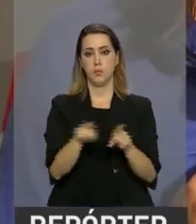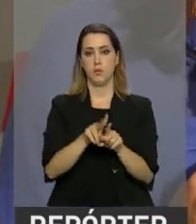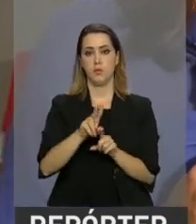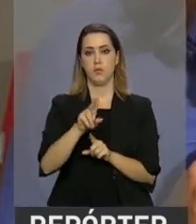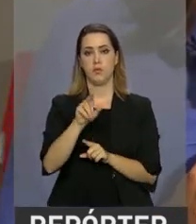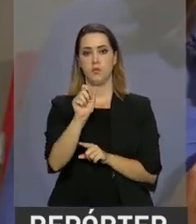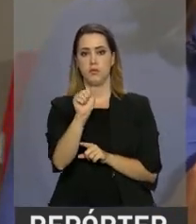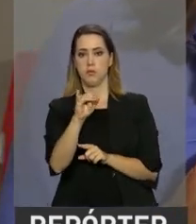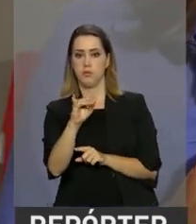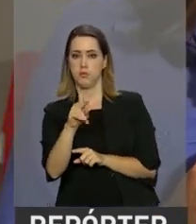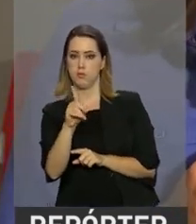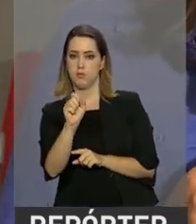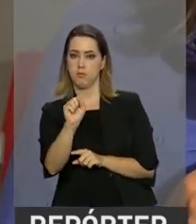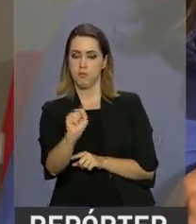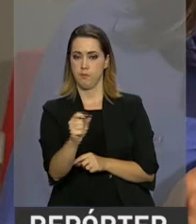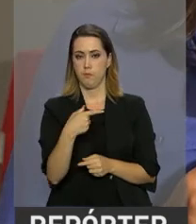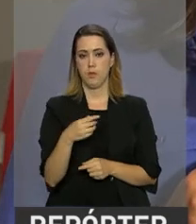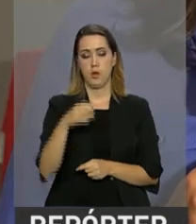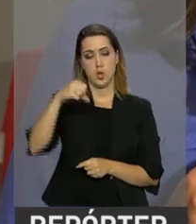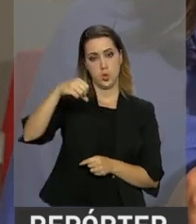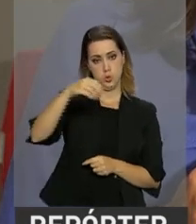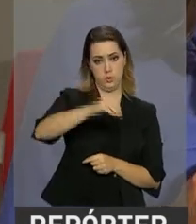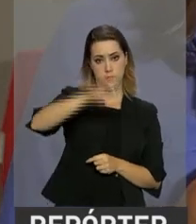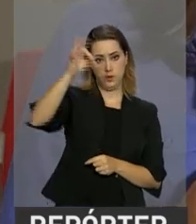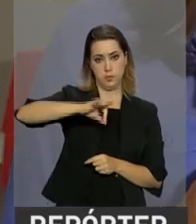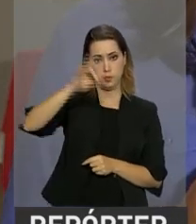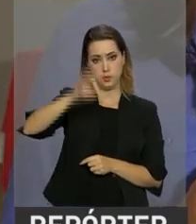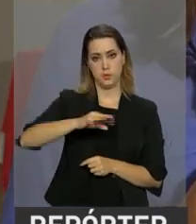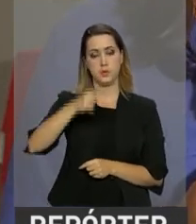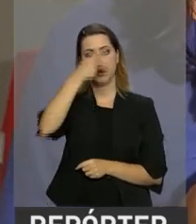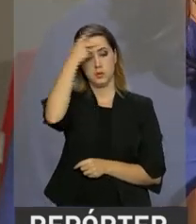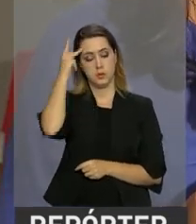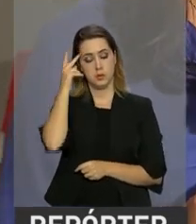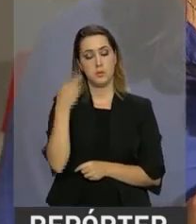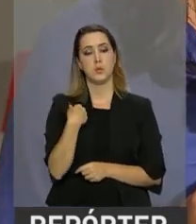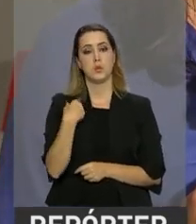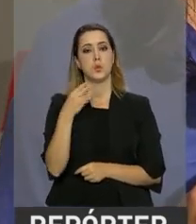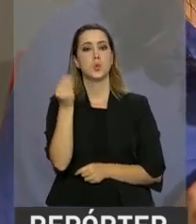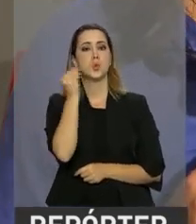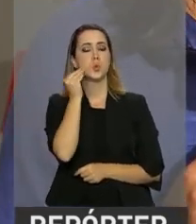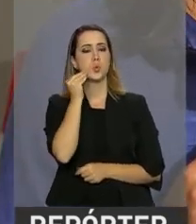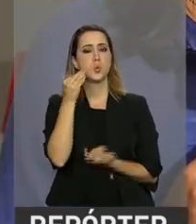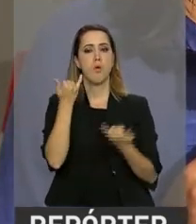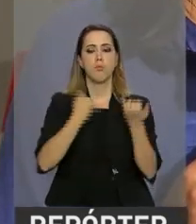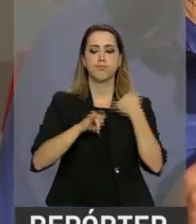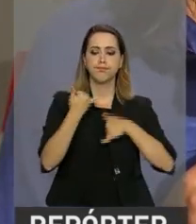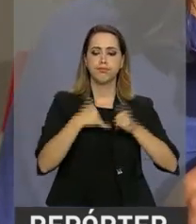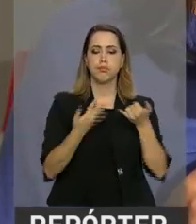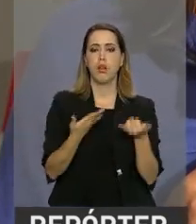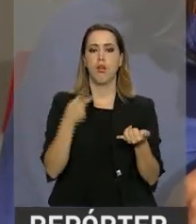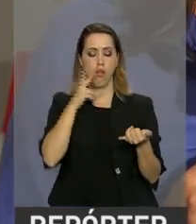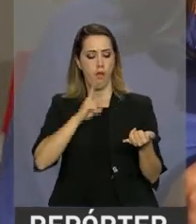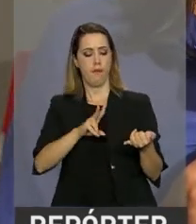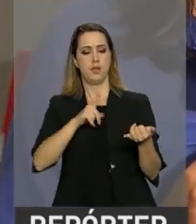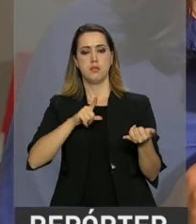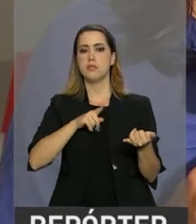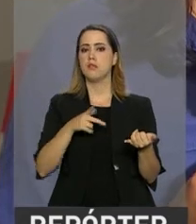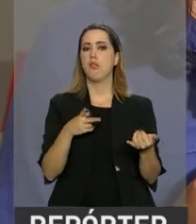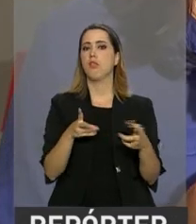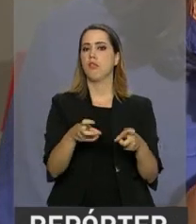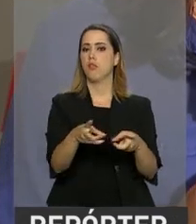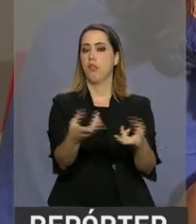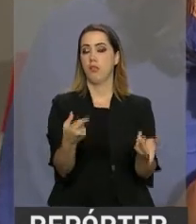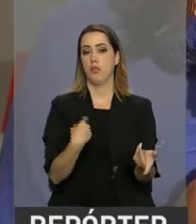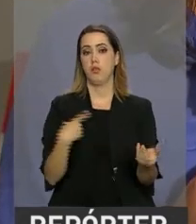a AIDS. Uma delas é que 90% das pessoas façam o teste até 2020. Para isso, o Ministério da Saúde conta